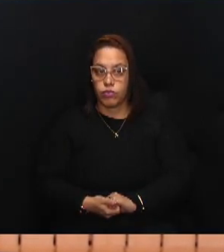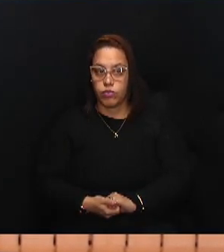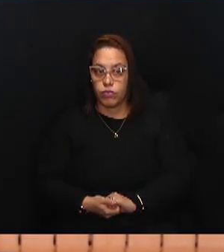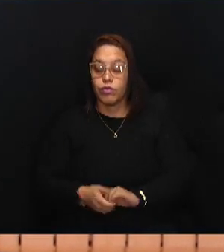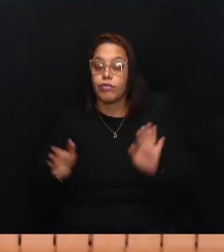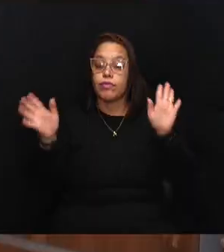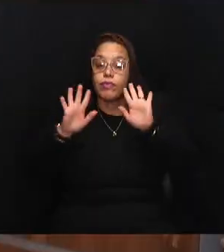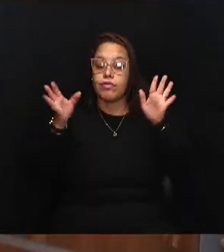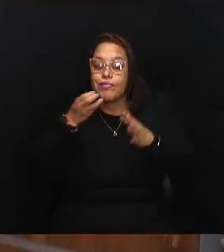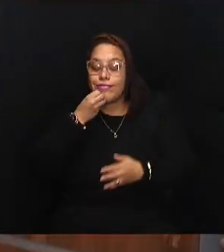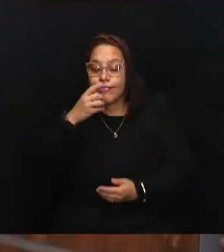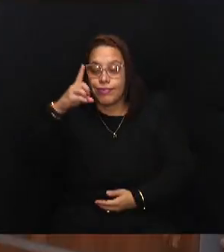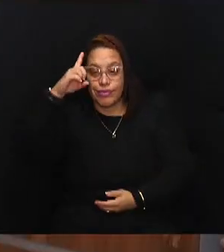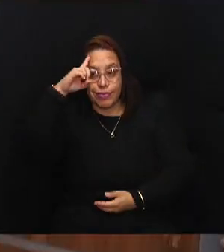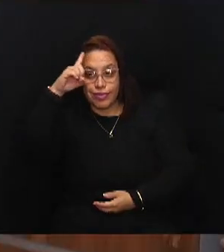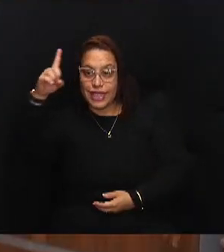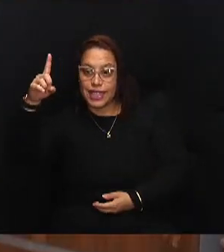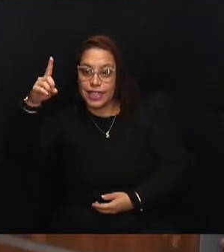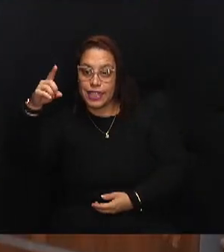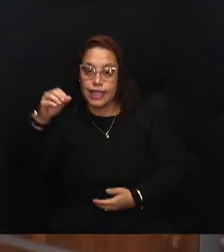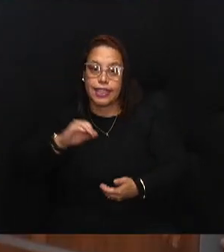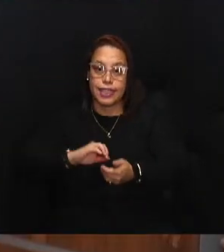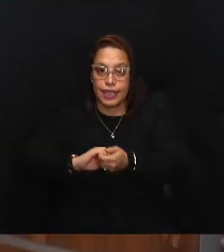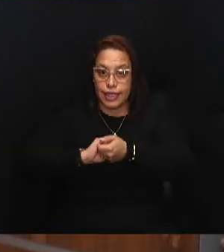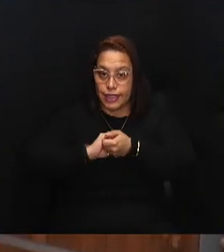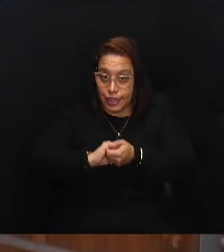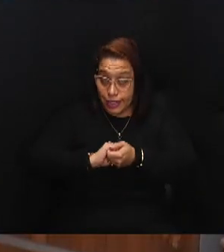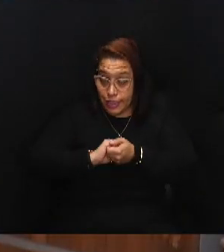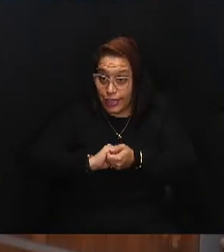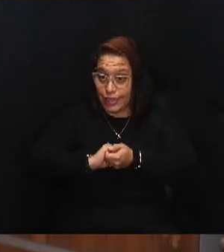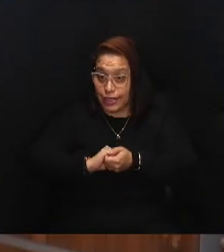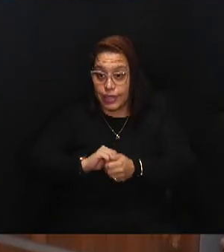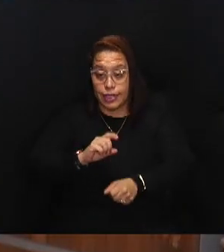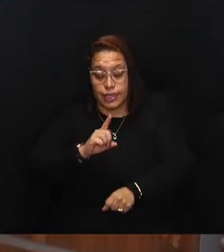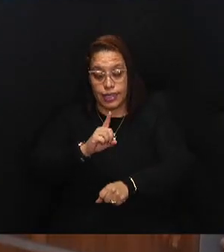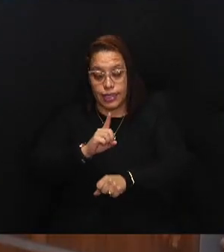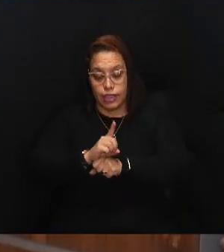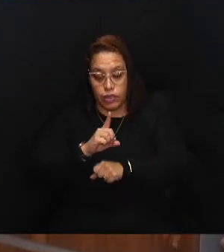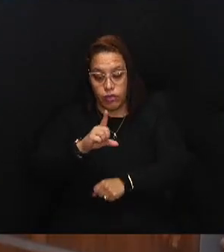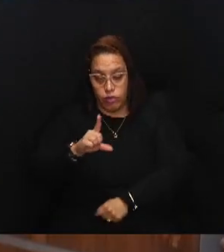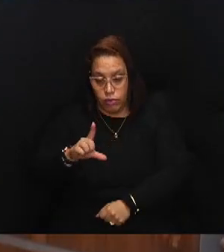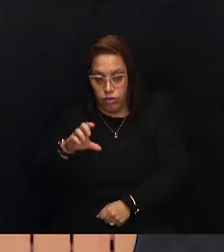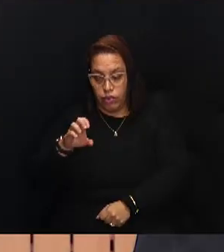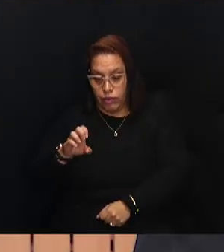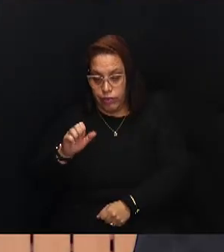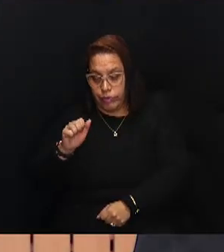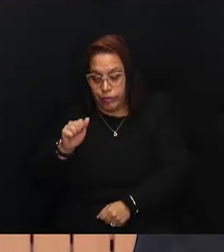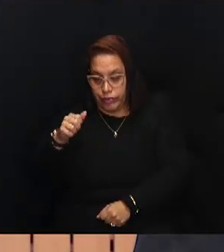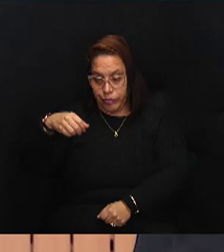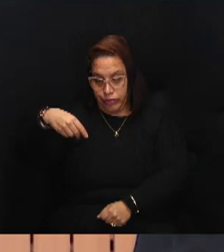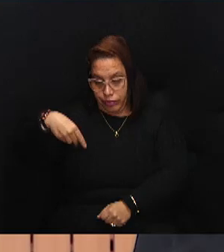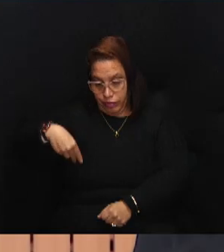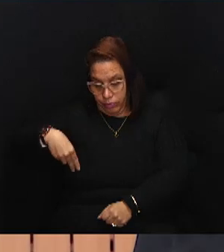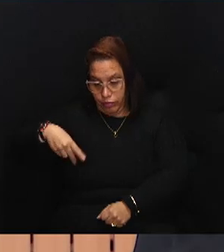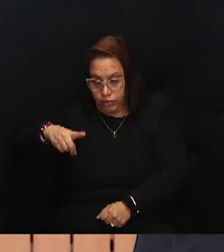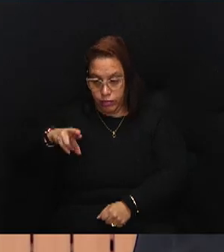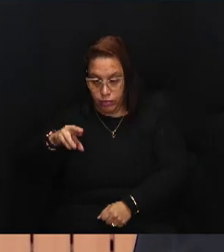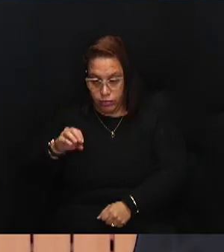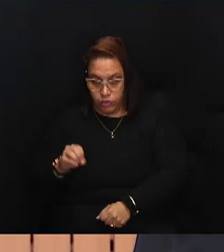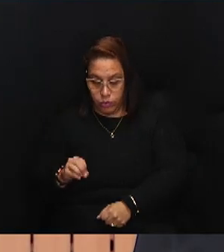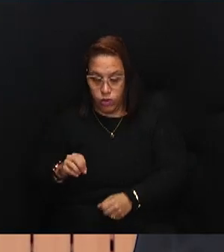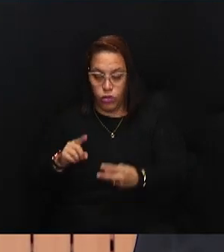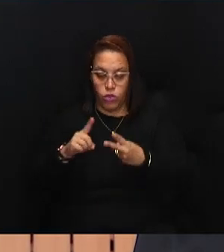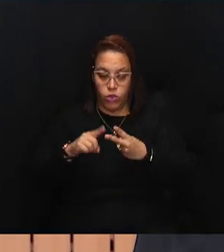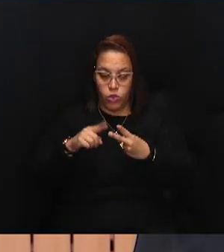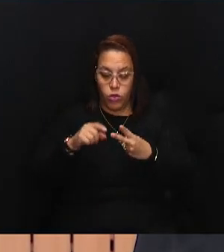Olá, bom dia a todos. Eu quero aqui cumprimentar o Dr. Leandro, o vereador Marrom, o vereador